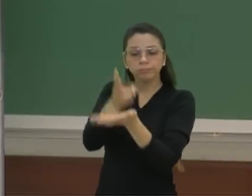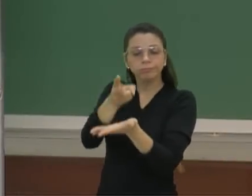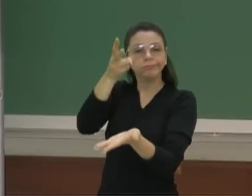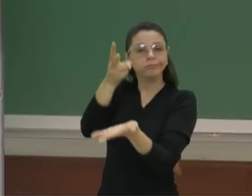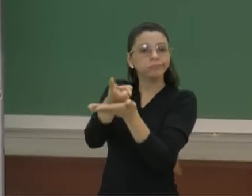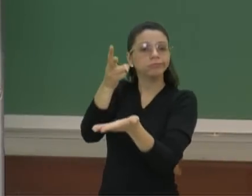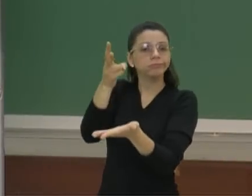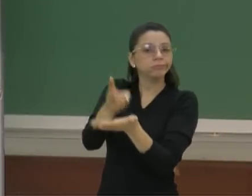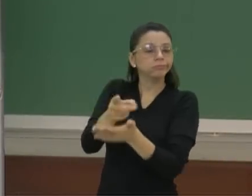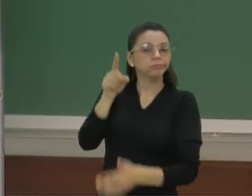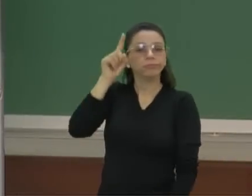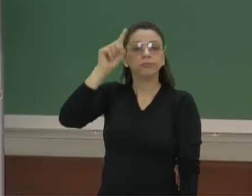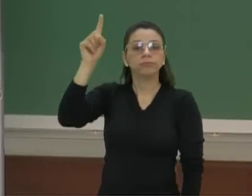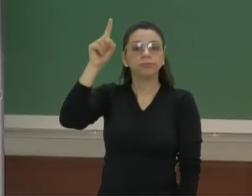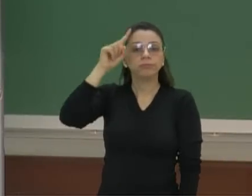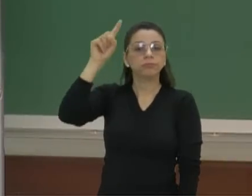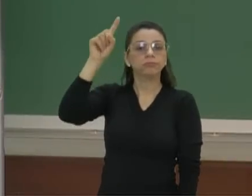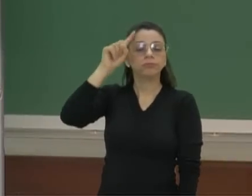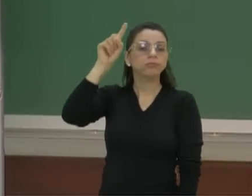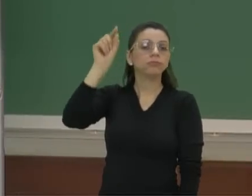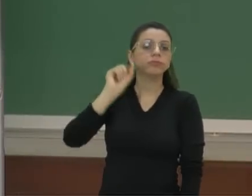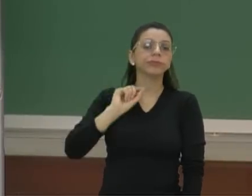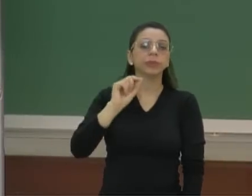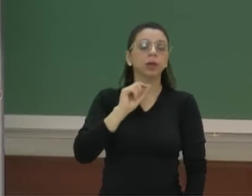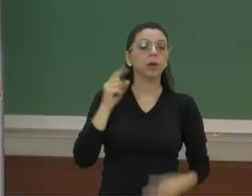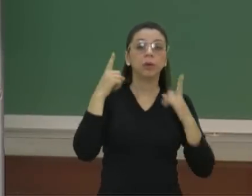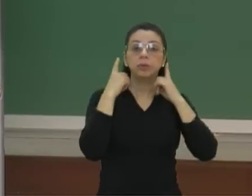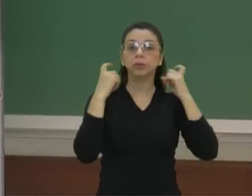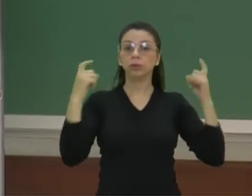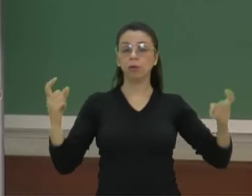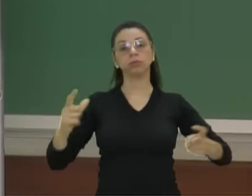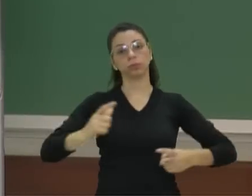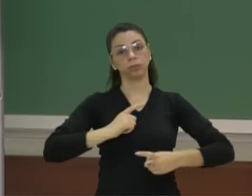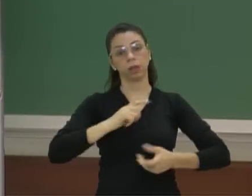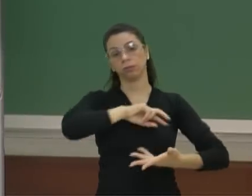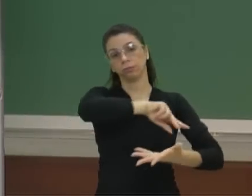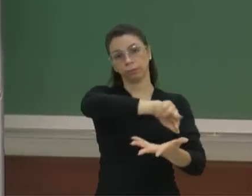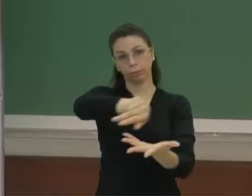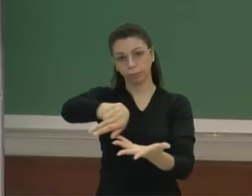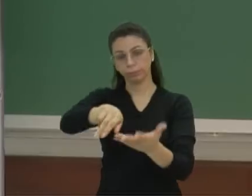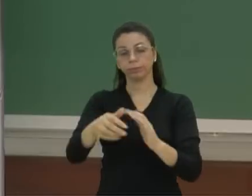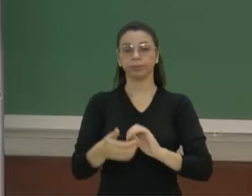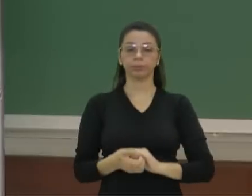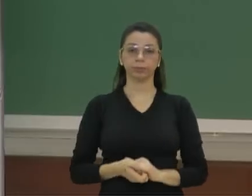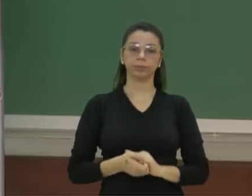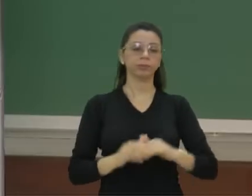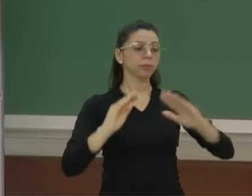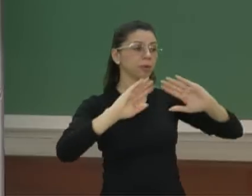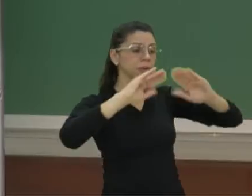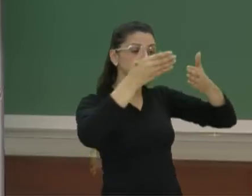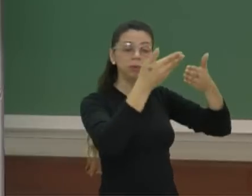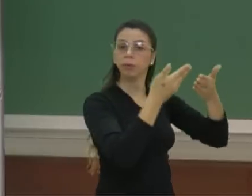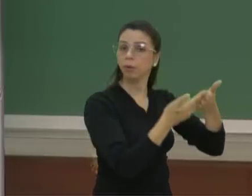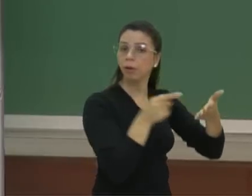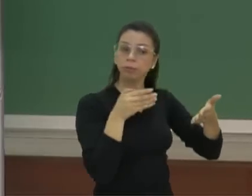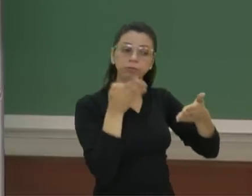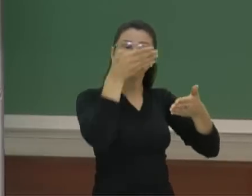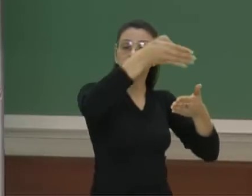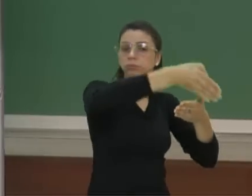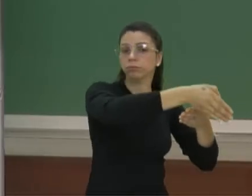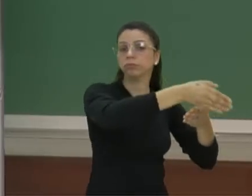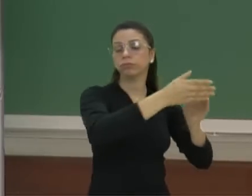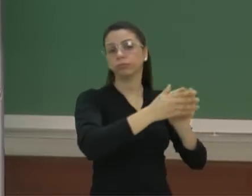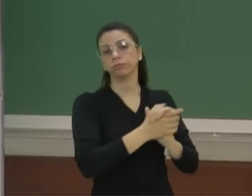cotidiano estamos imersos em sons, né? Na escola, quando a gente vai para a escola, então